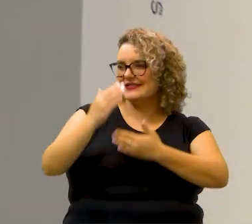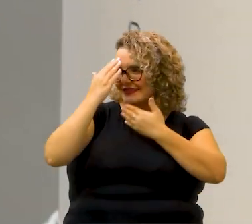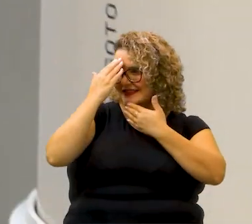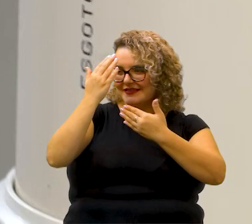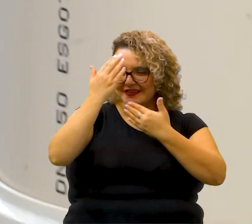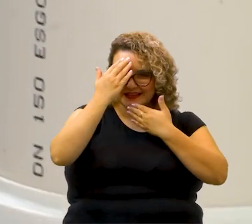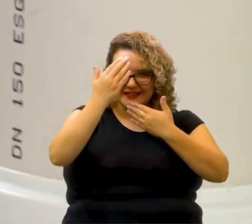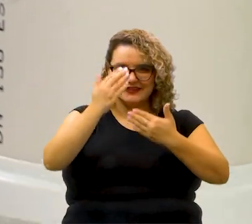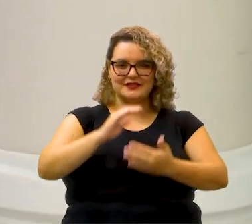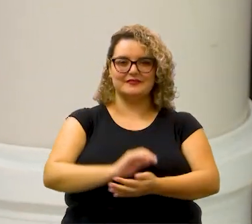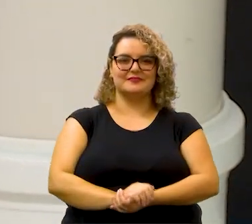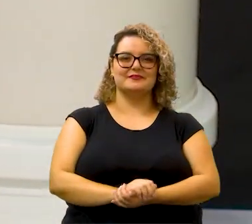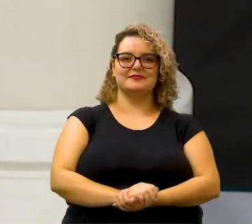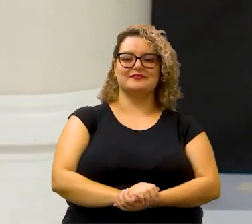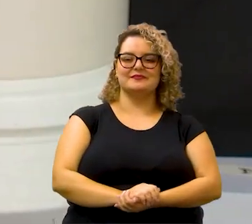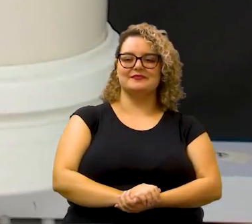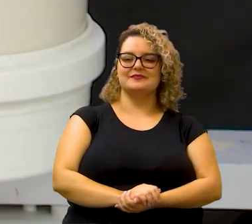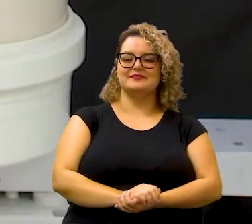ele, né? Muito obrigado. Muito obrigado.